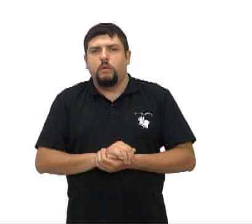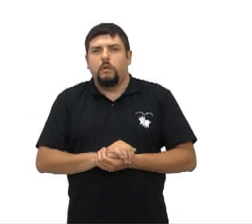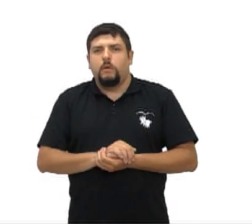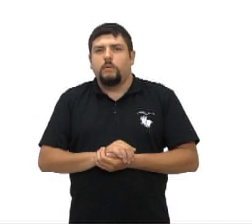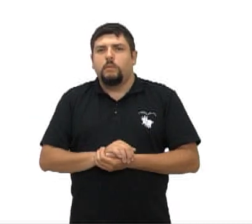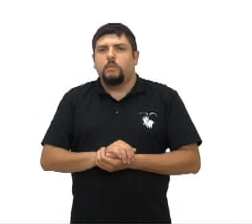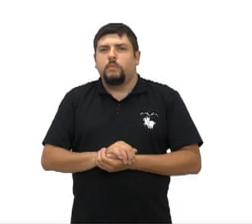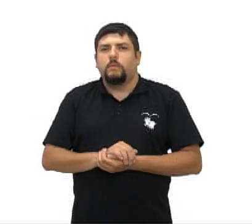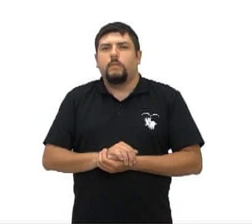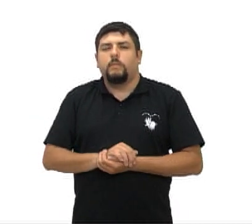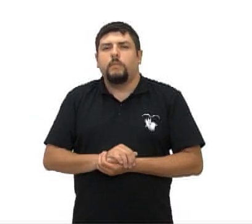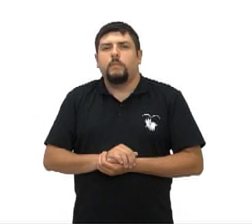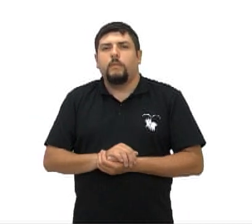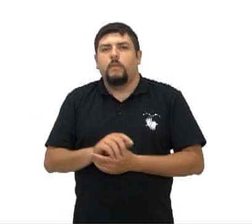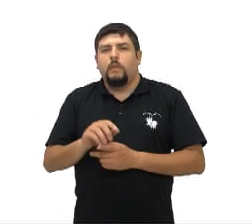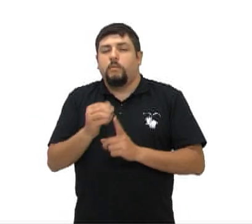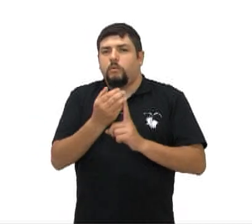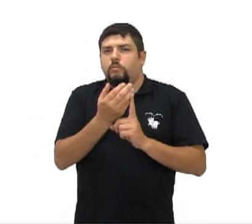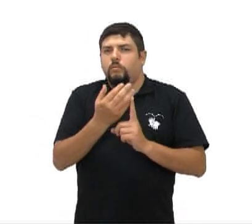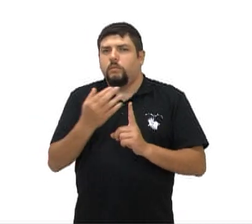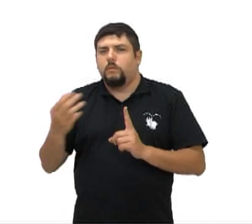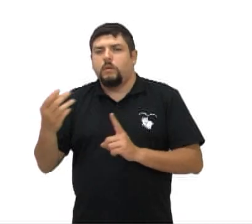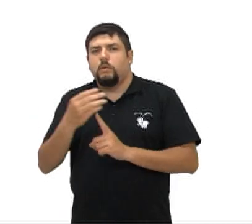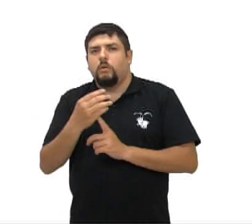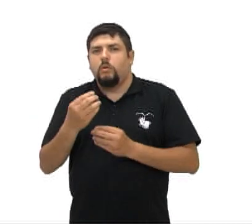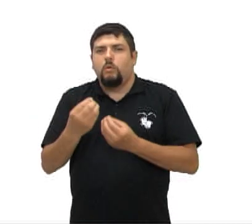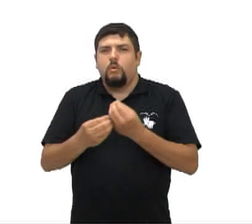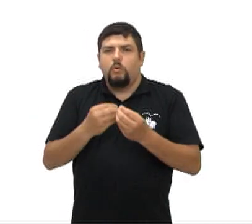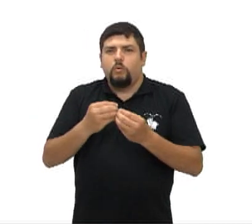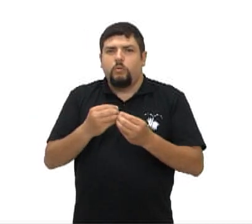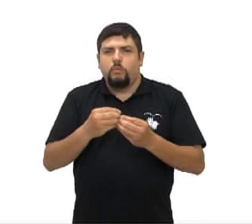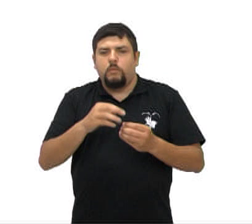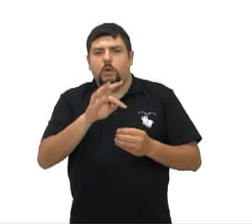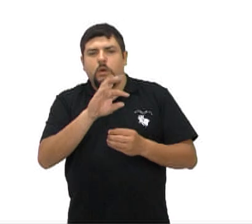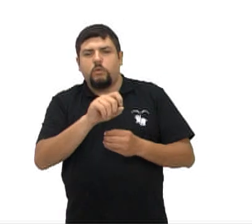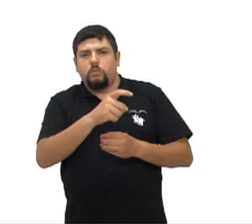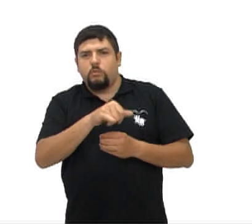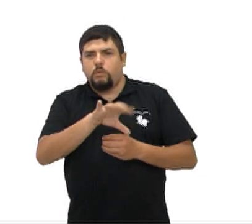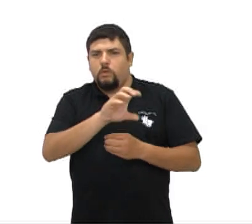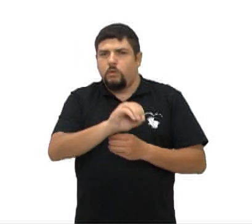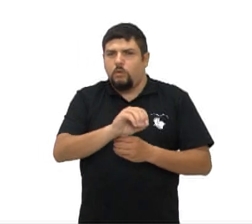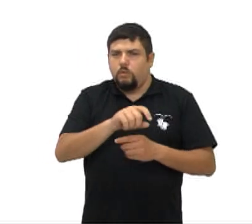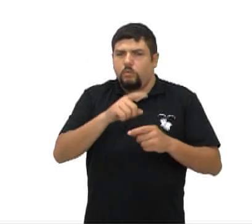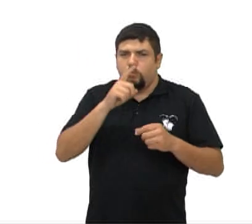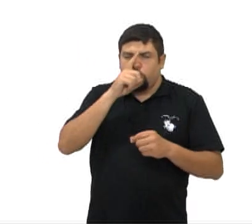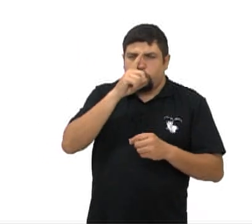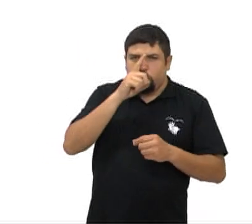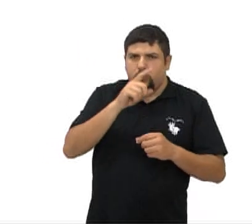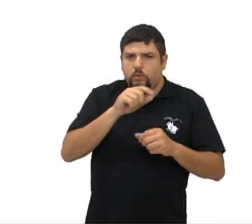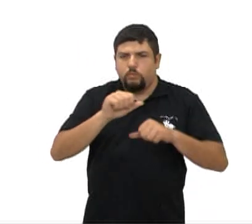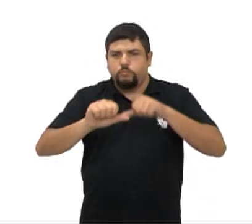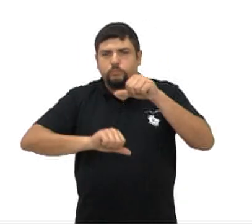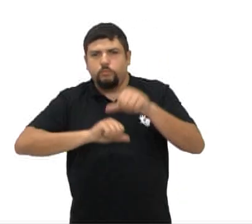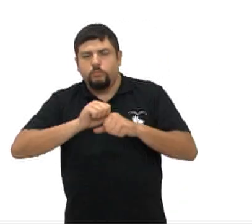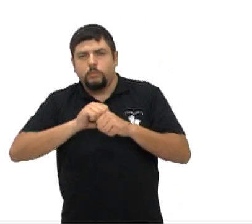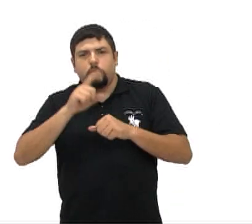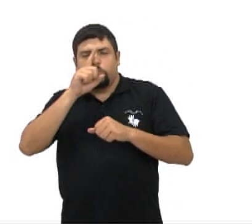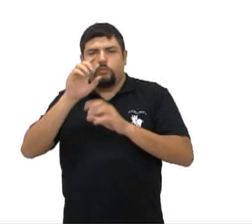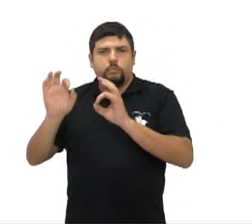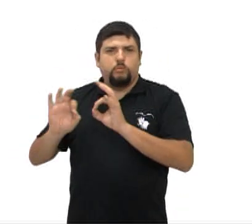e monóxido de nitrogênio, são convertidos em gases não tóxicos, dióxido de carbono e nitrogênio, e